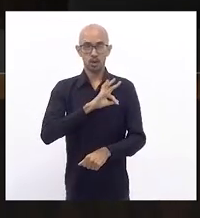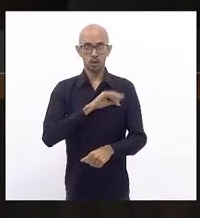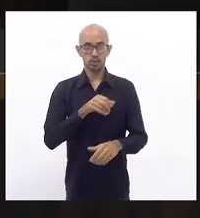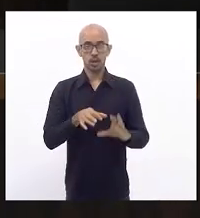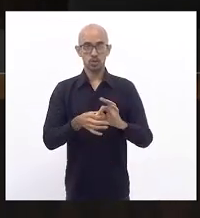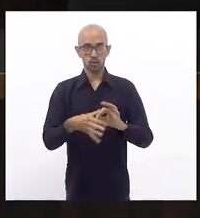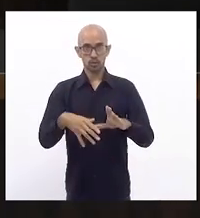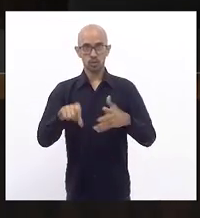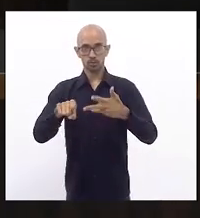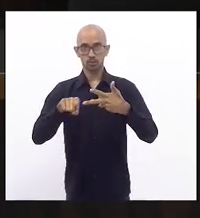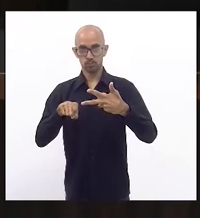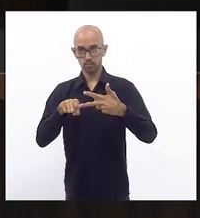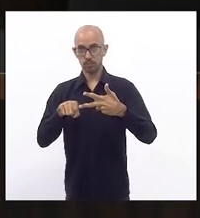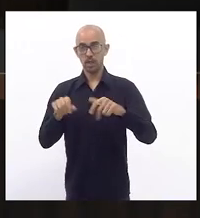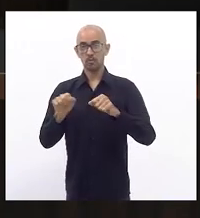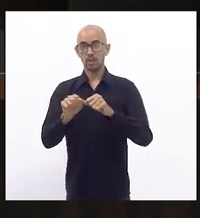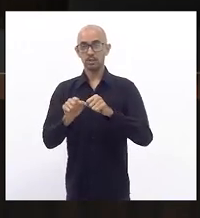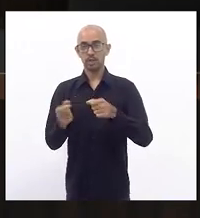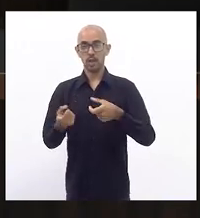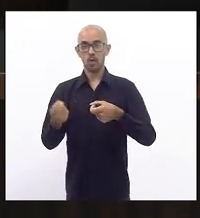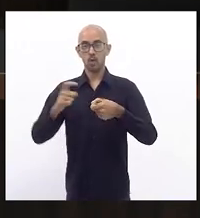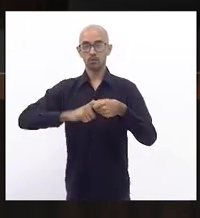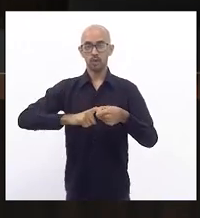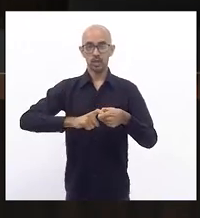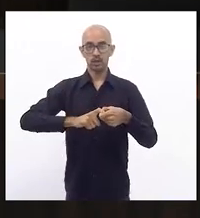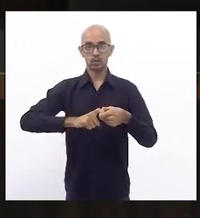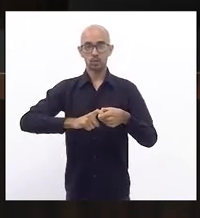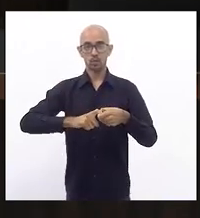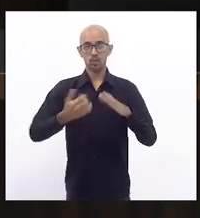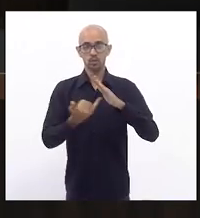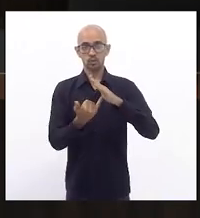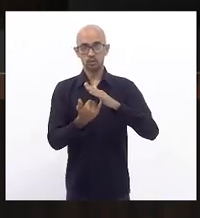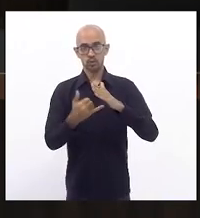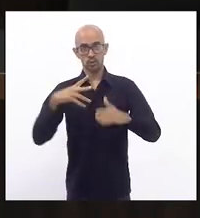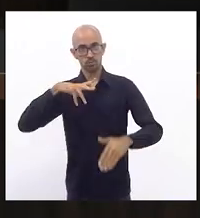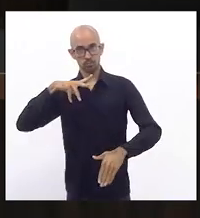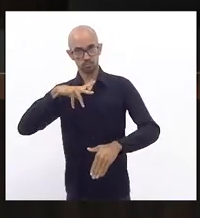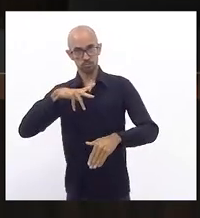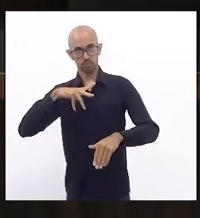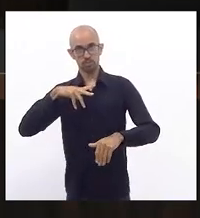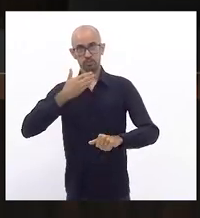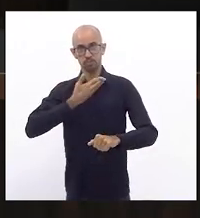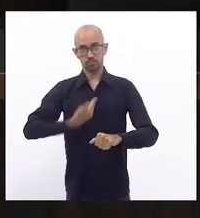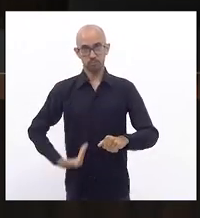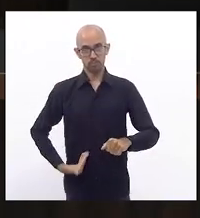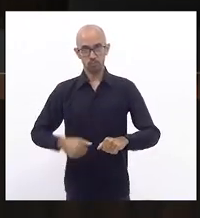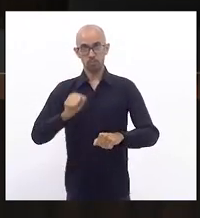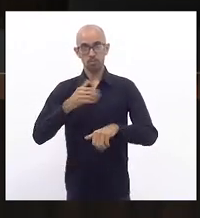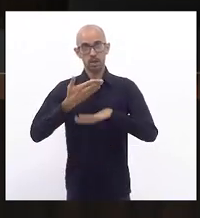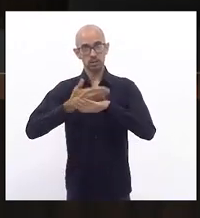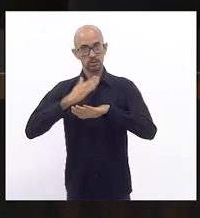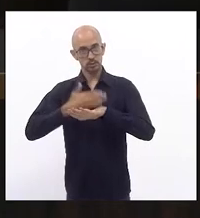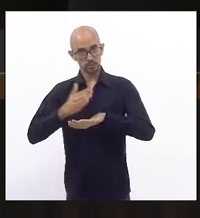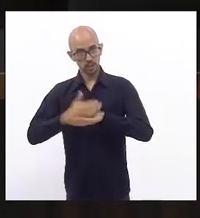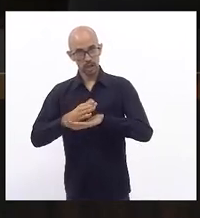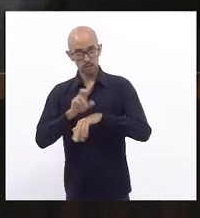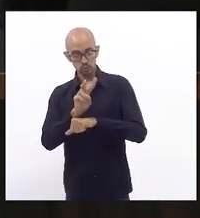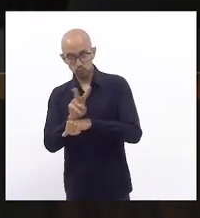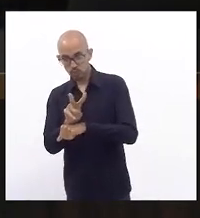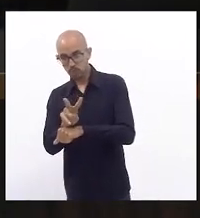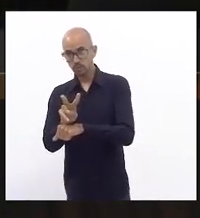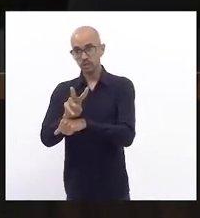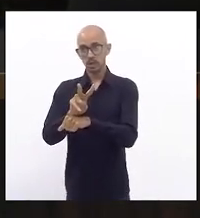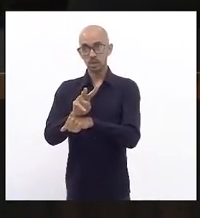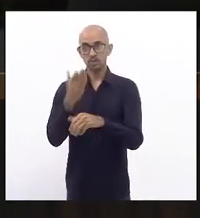Poder Executivo a realizar convênios com instituições públicas e privadas de ensino superior para a prestação de estágio supervisionado